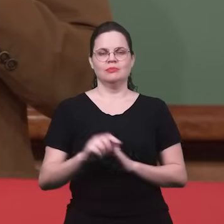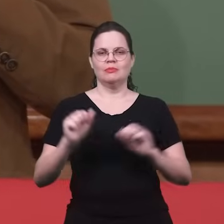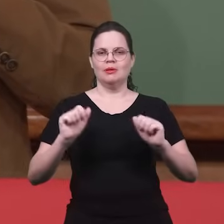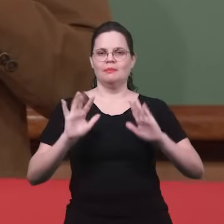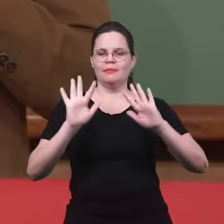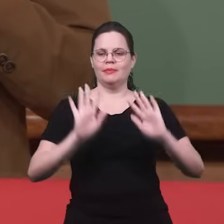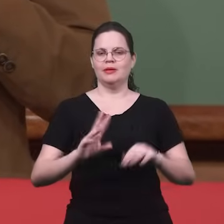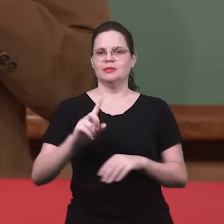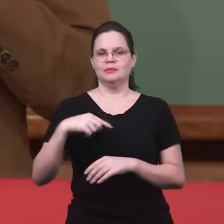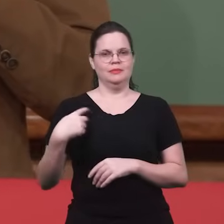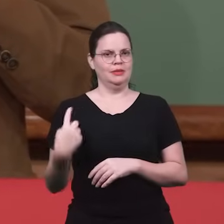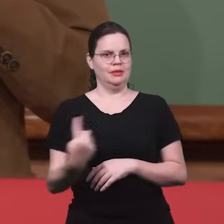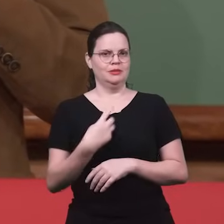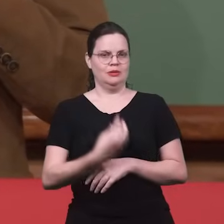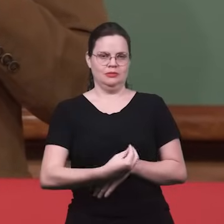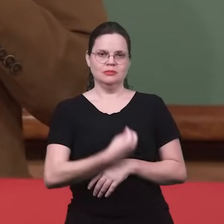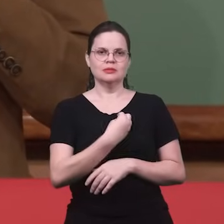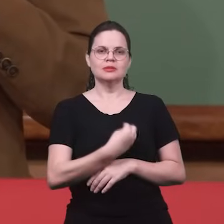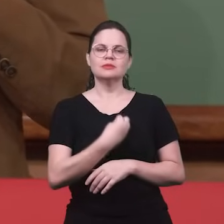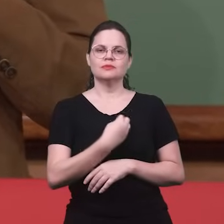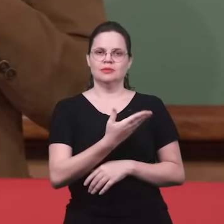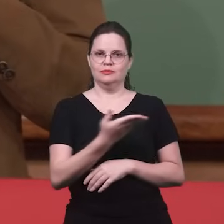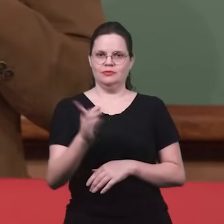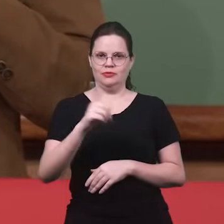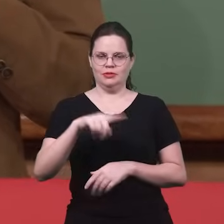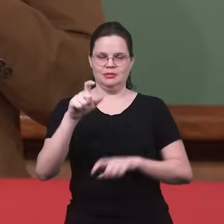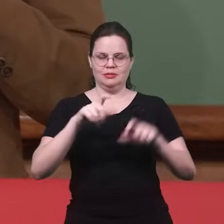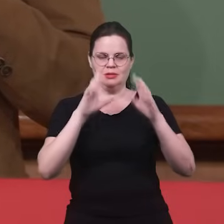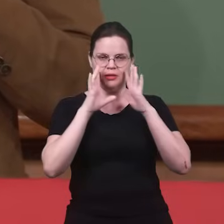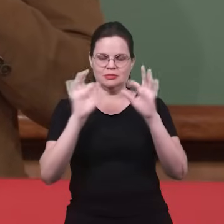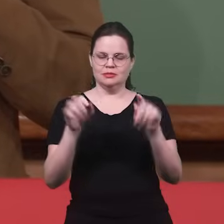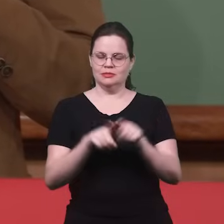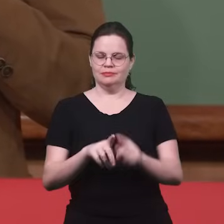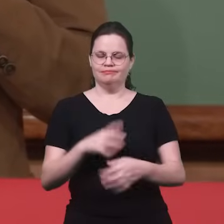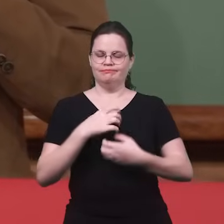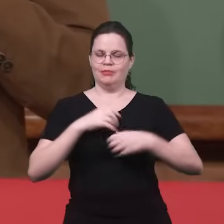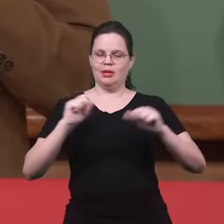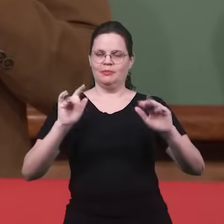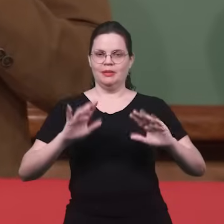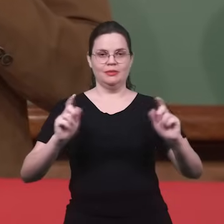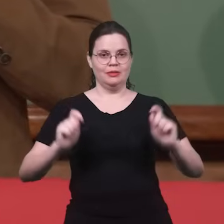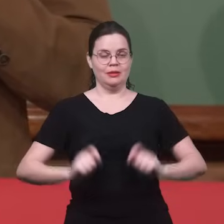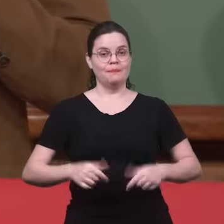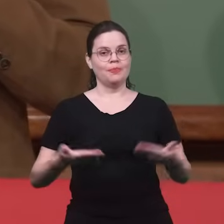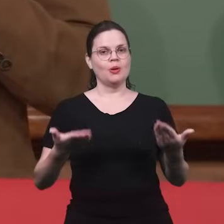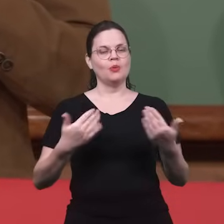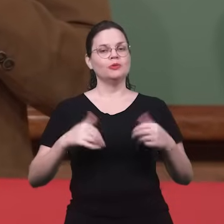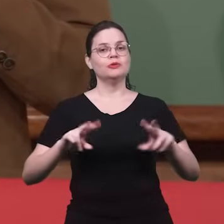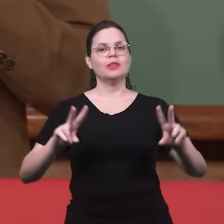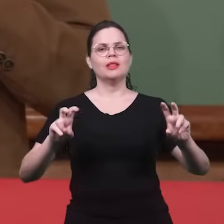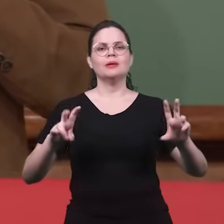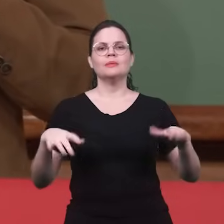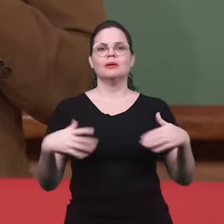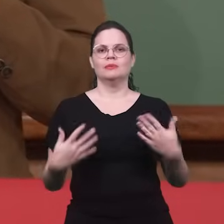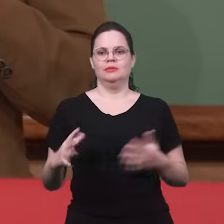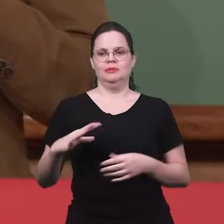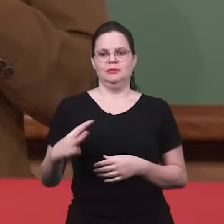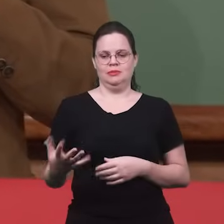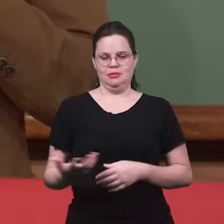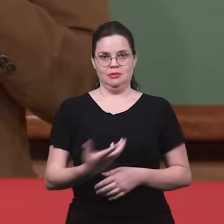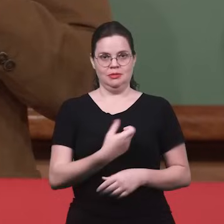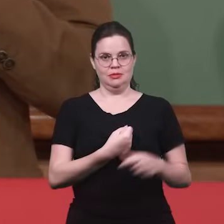bênção para o nosso coração, para você que nos assiste. O programa de hoje, o tema será